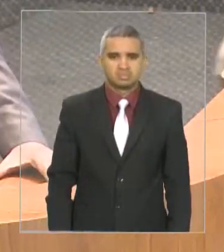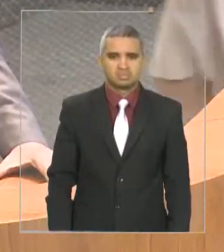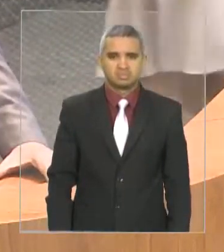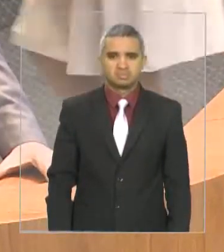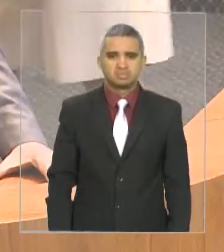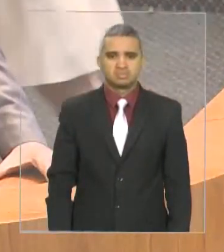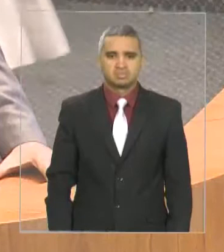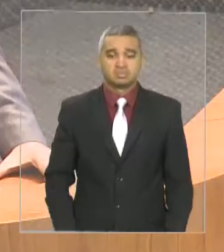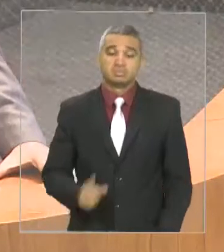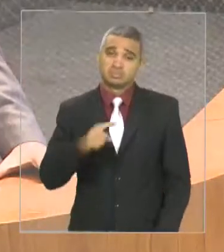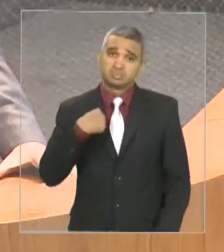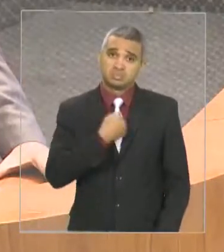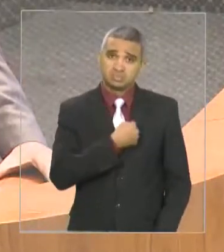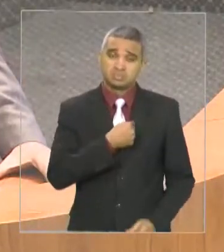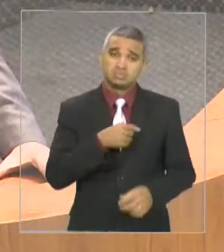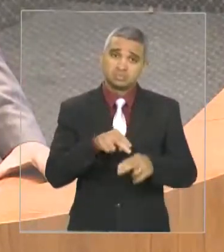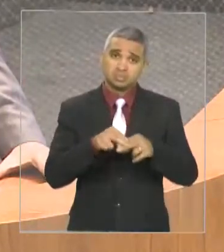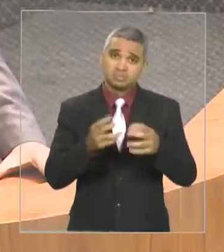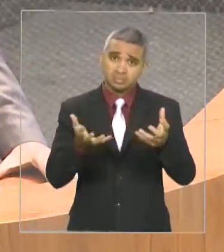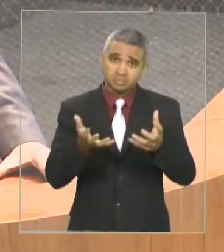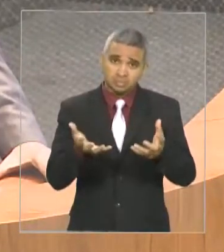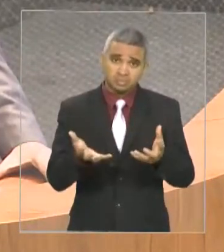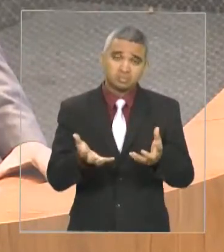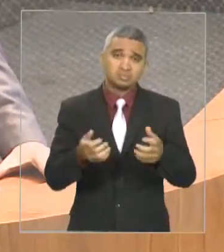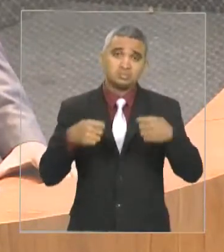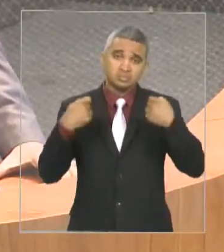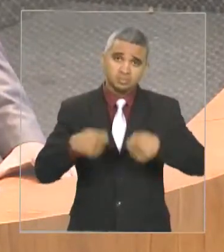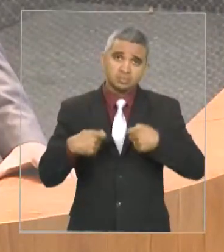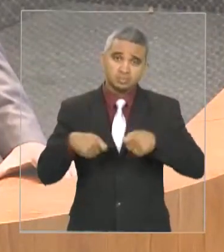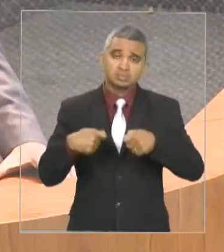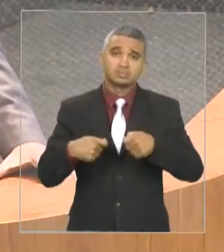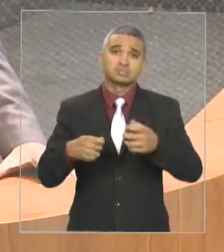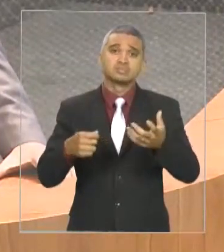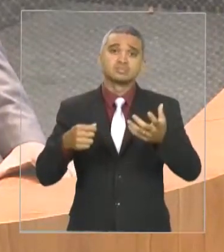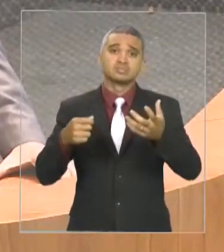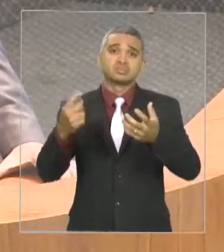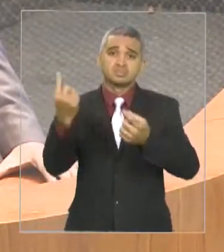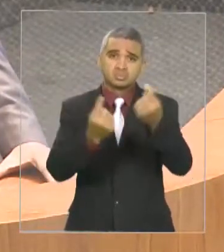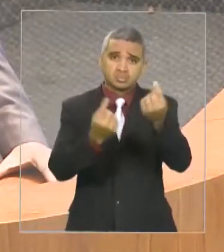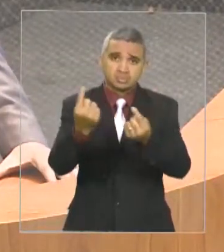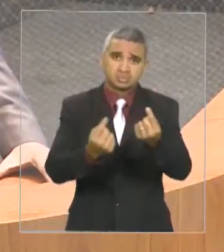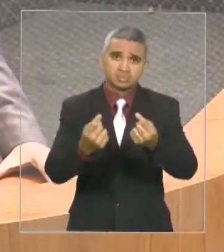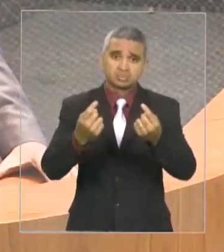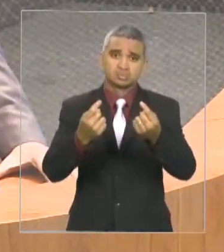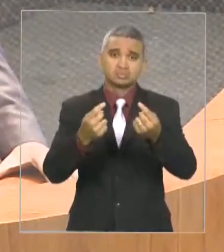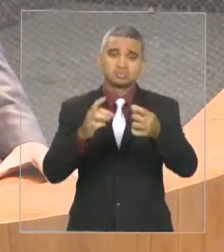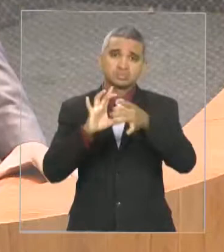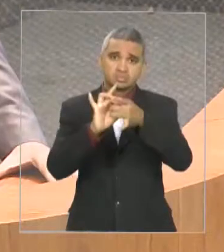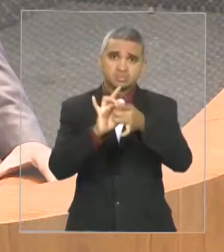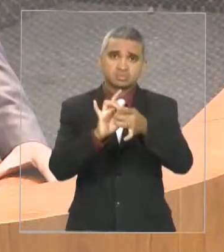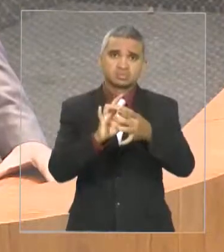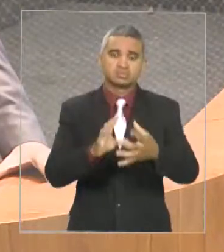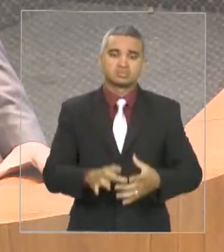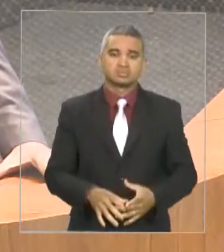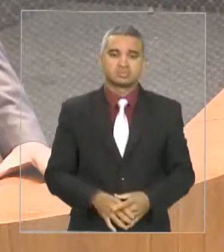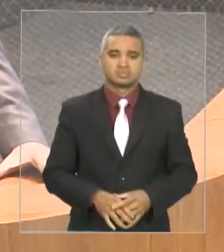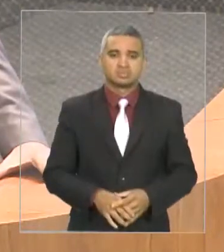Portanto, nós queremos que haja este alinhamento, nós queremos que haja uma